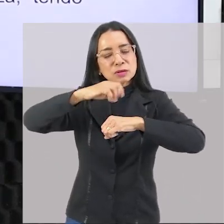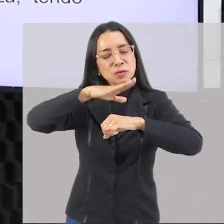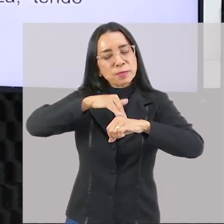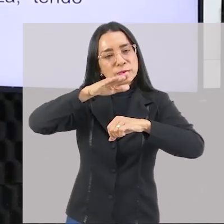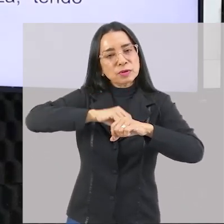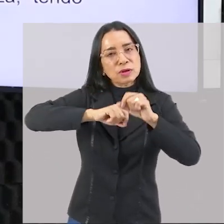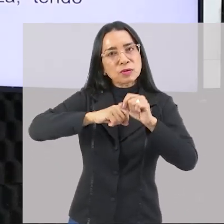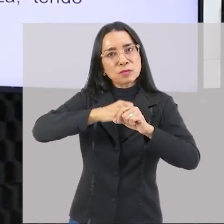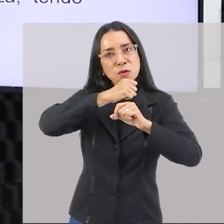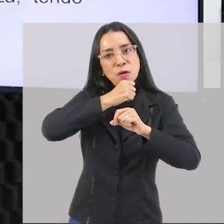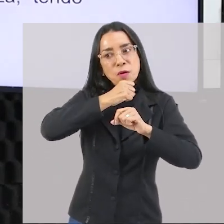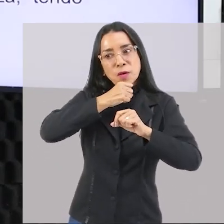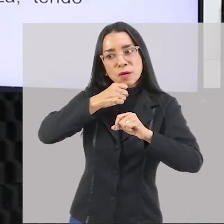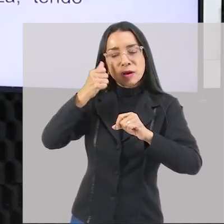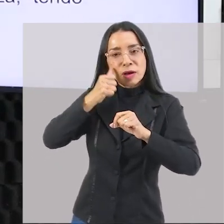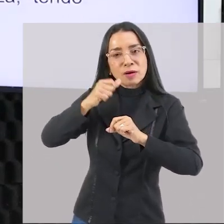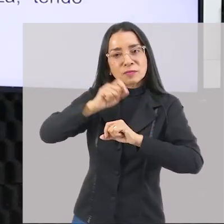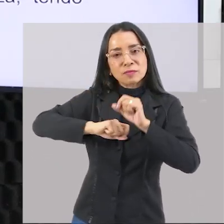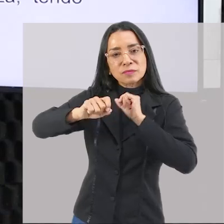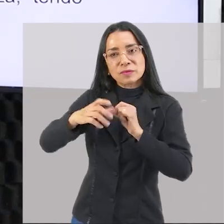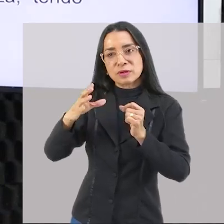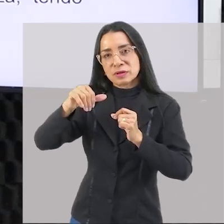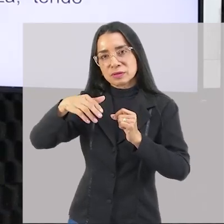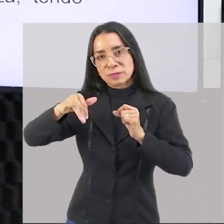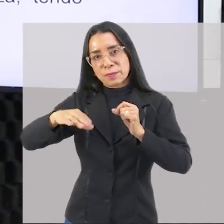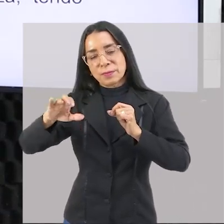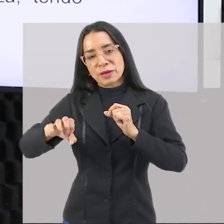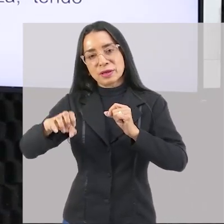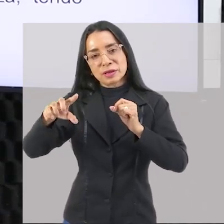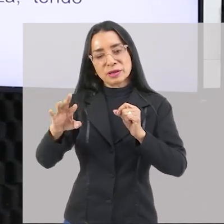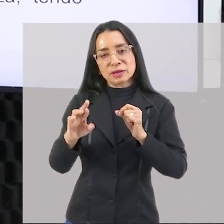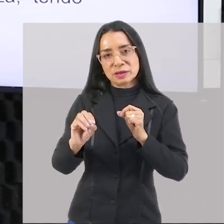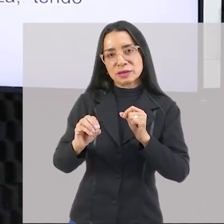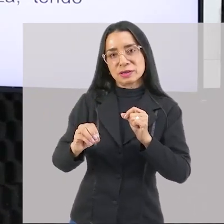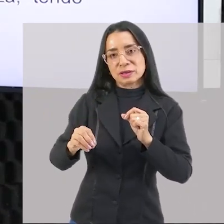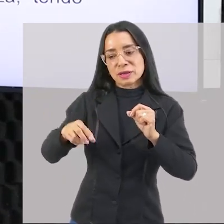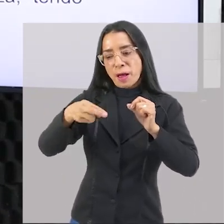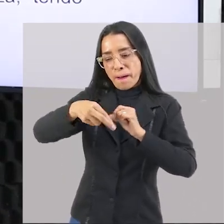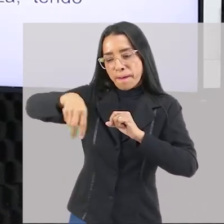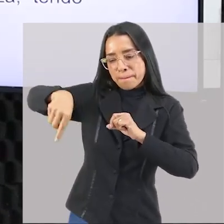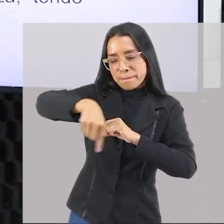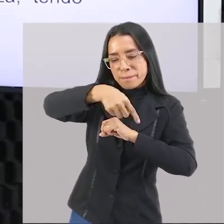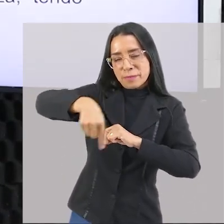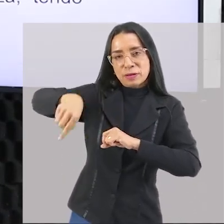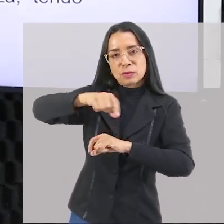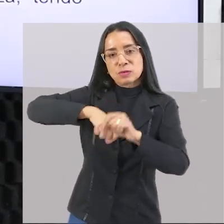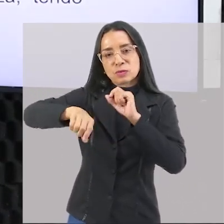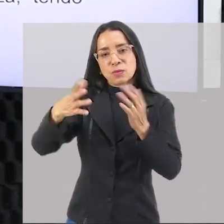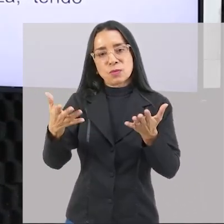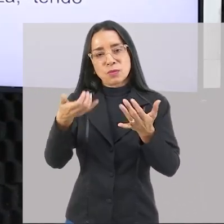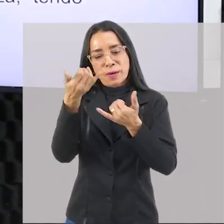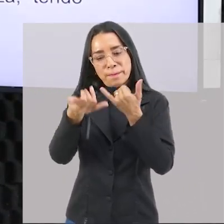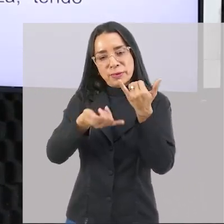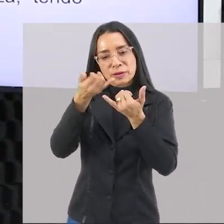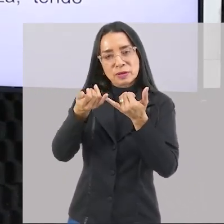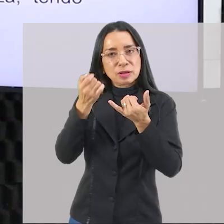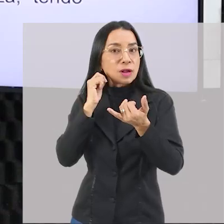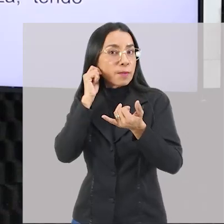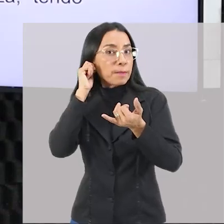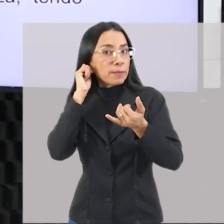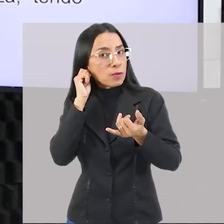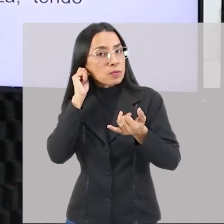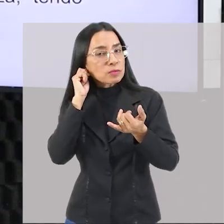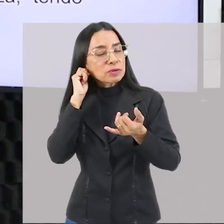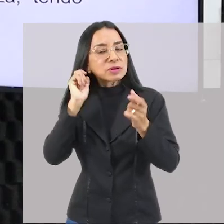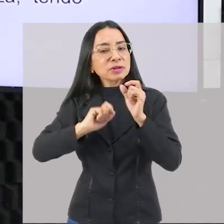a velha cachimbeira, por aqui passou. Tempo de areia fazia poeira. A brincadeira era terrível. Puxa a